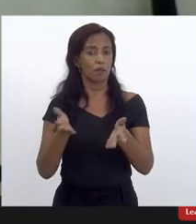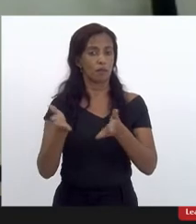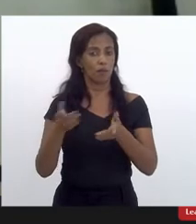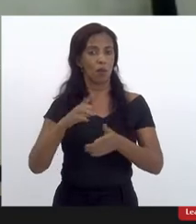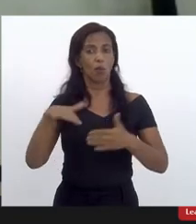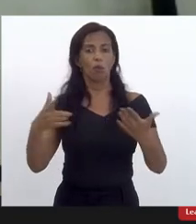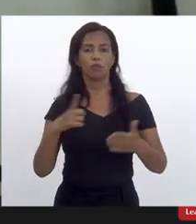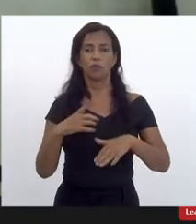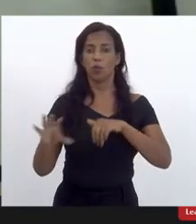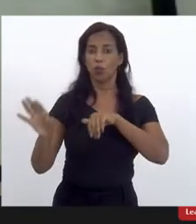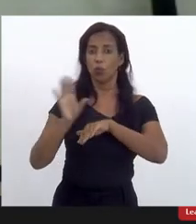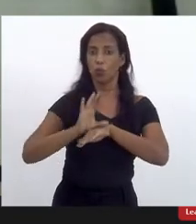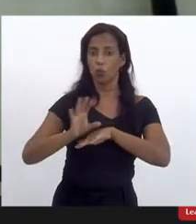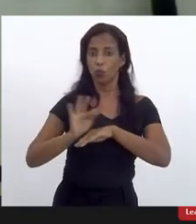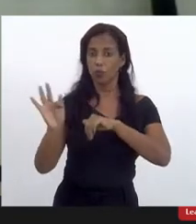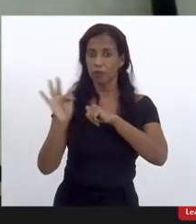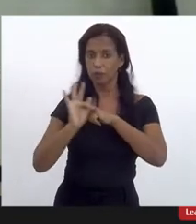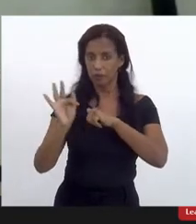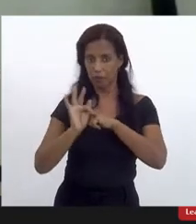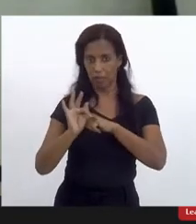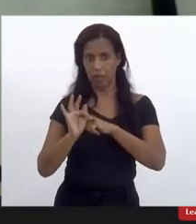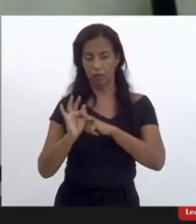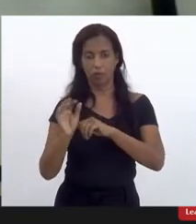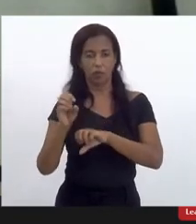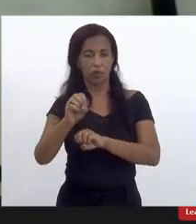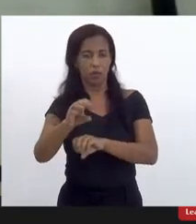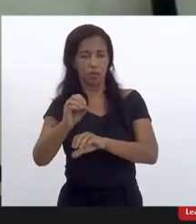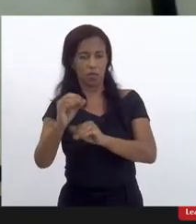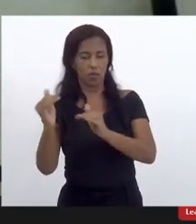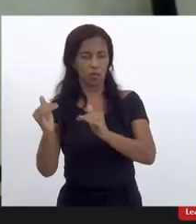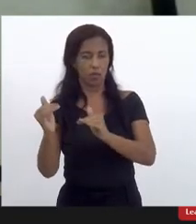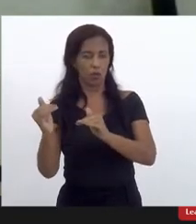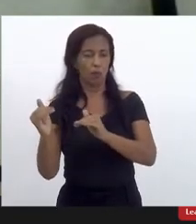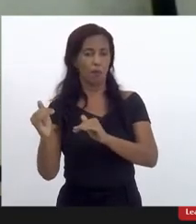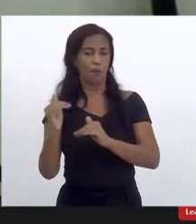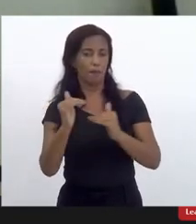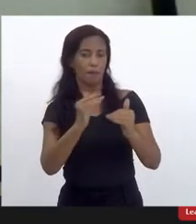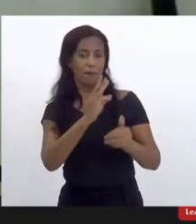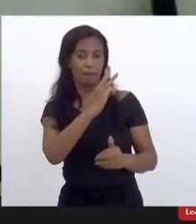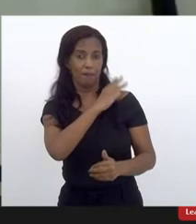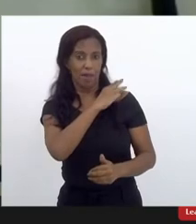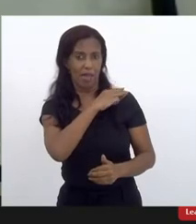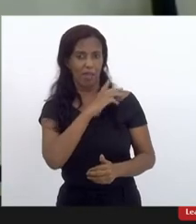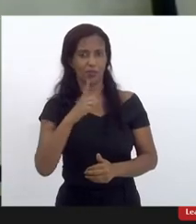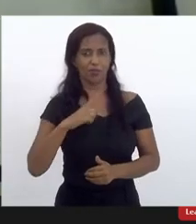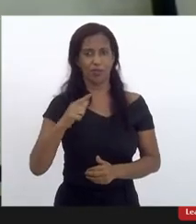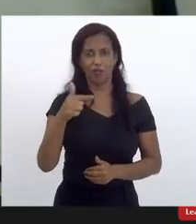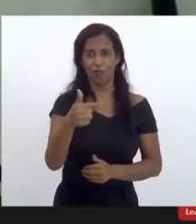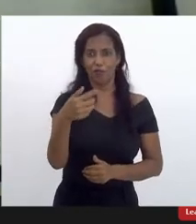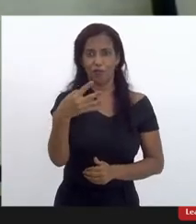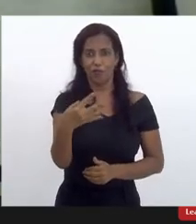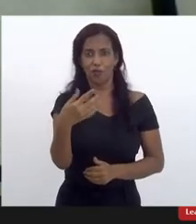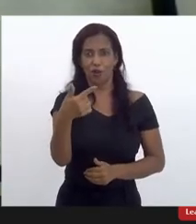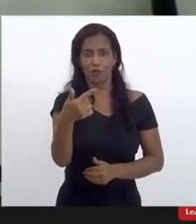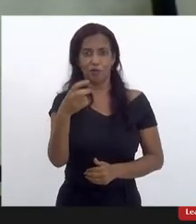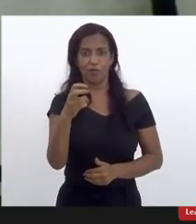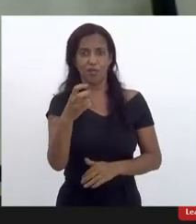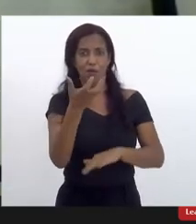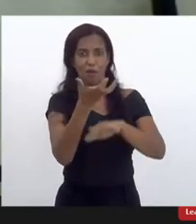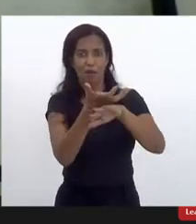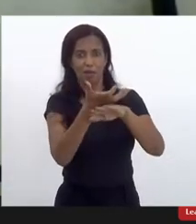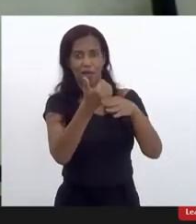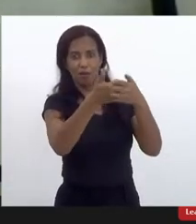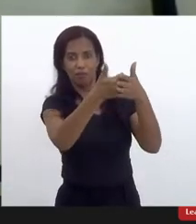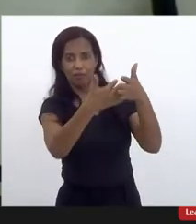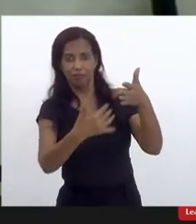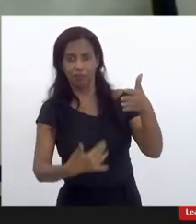o curso técnico e o ensino médio, o ensino médio integrado, eu tenho aí 24, 25 disciplinas que o